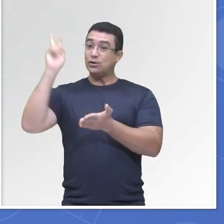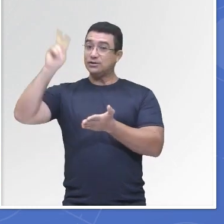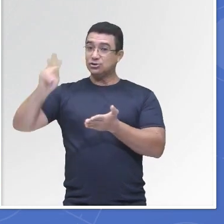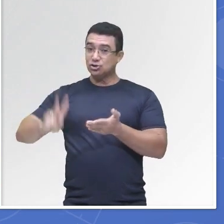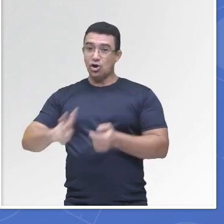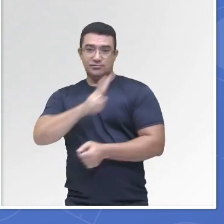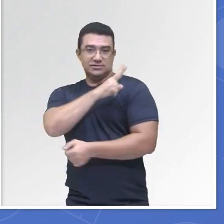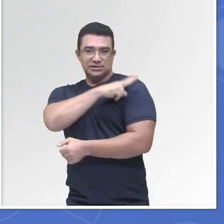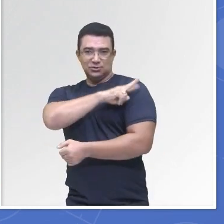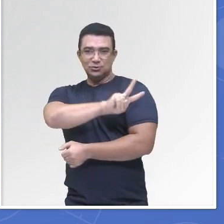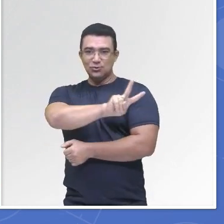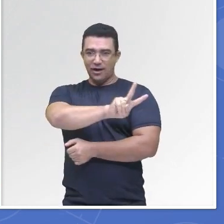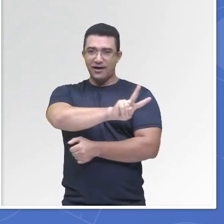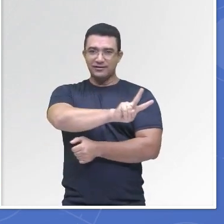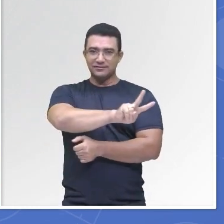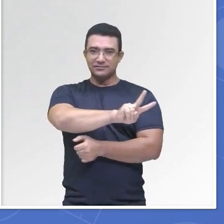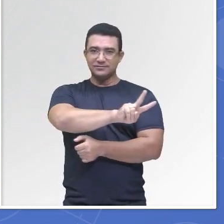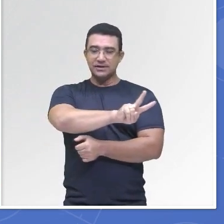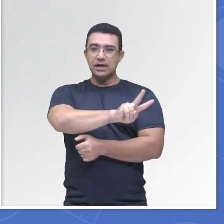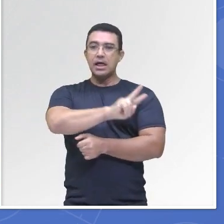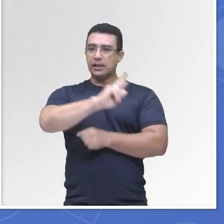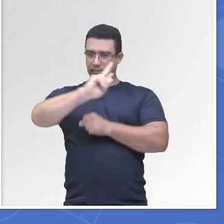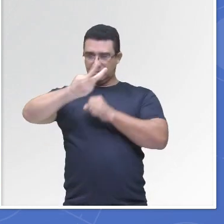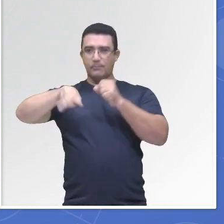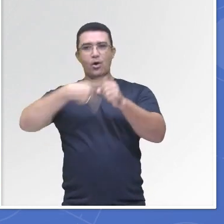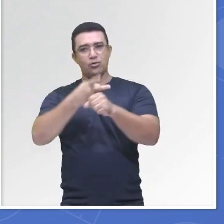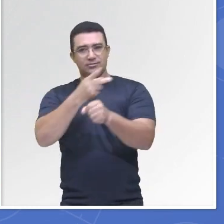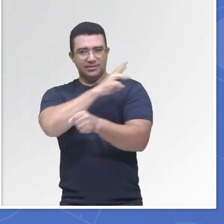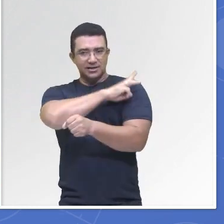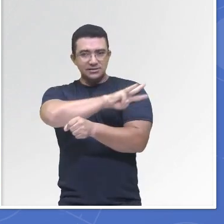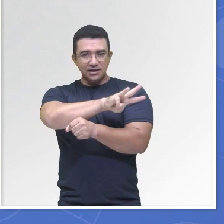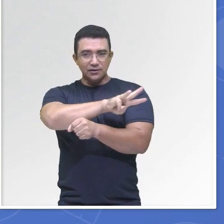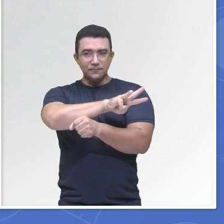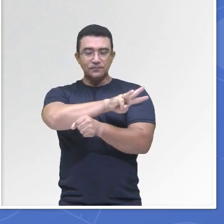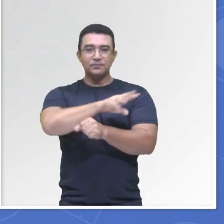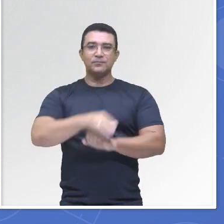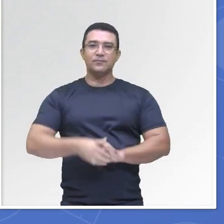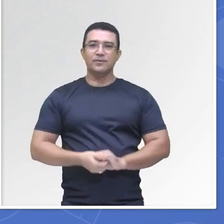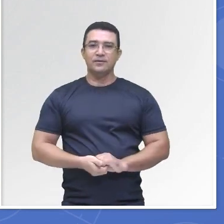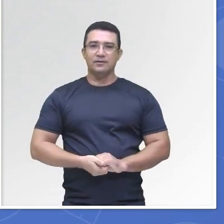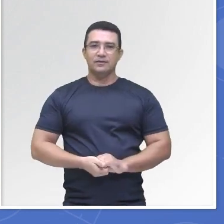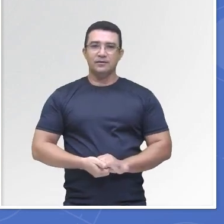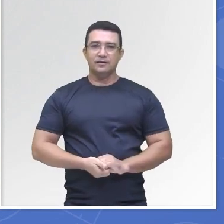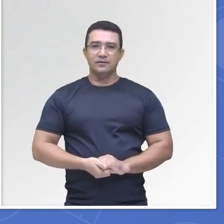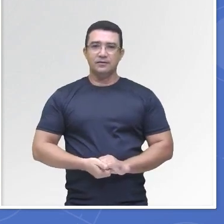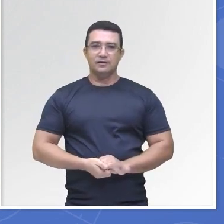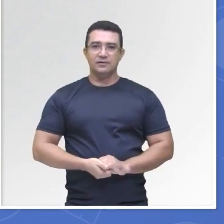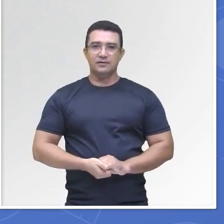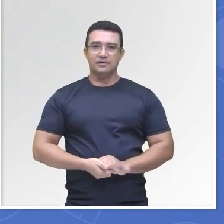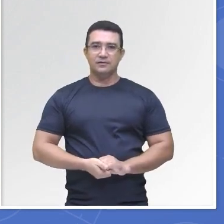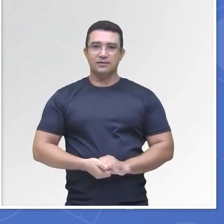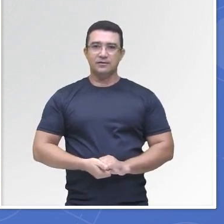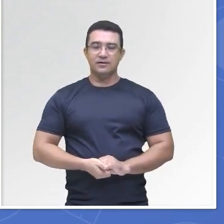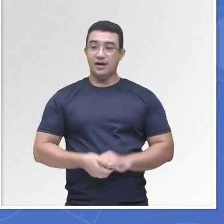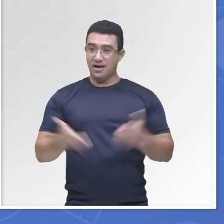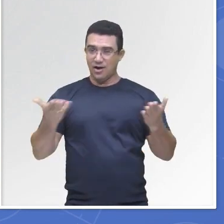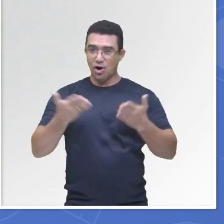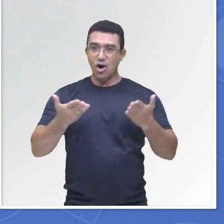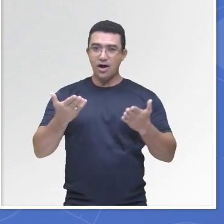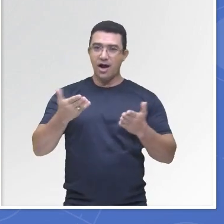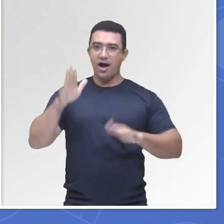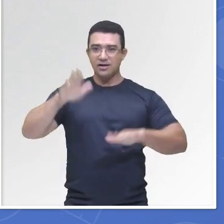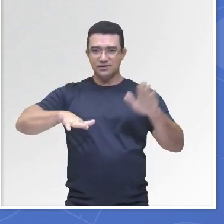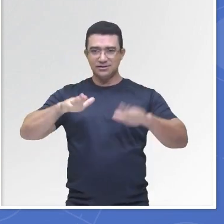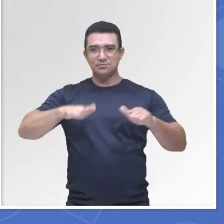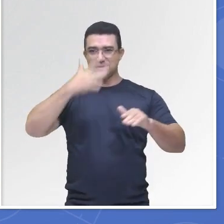ano do ensino médio, do terceiro ano vem daqui a pouquinho, tá bom? E quanto a isso, né, a gente está meio perdido